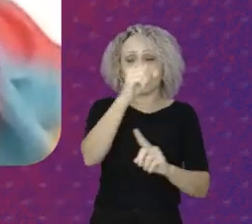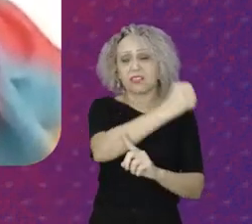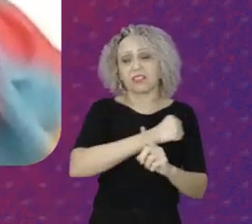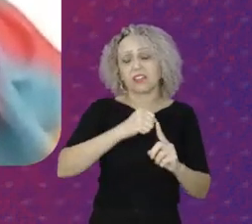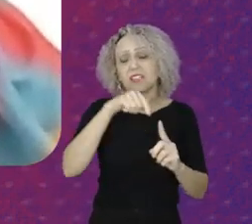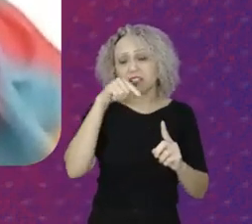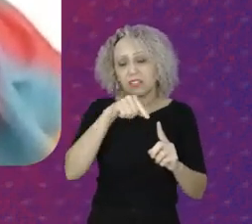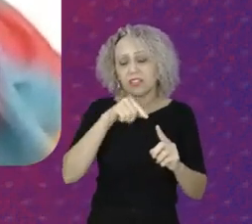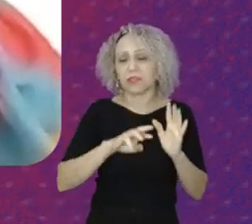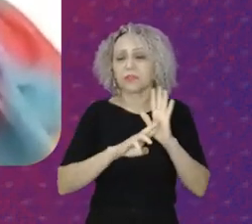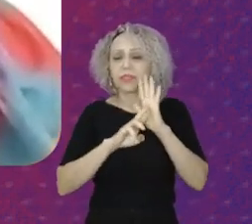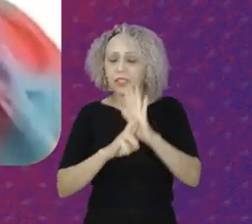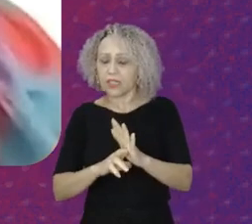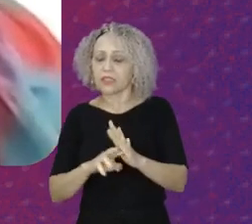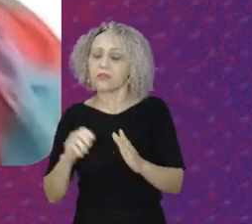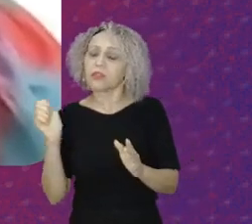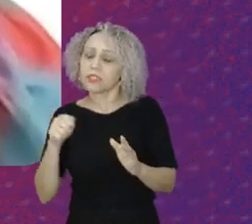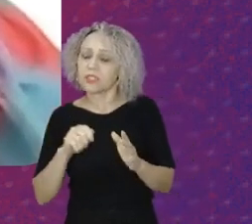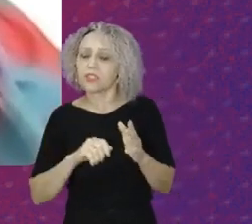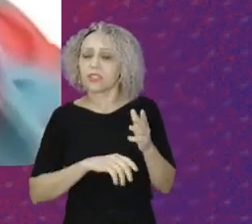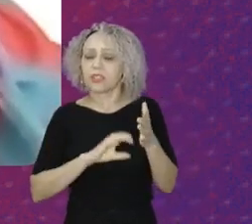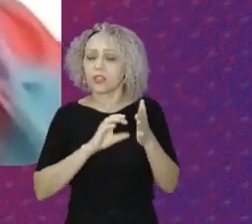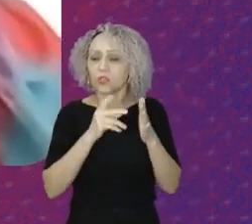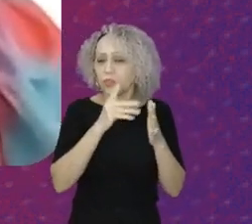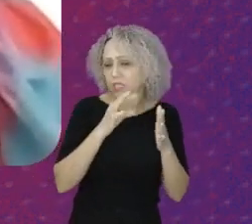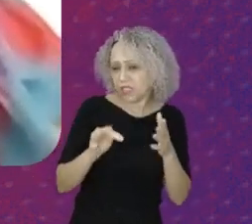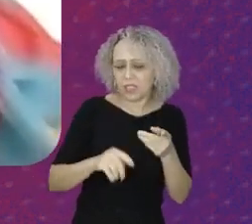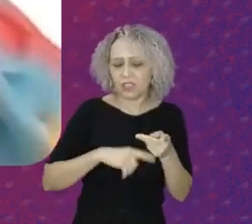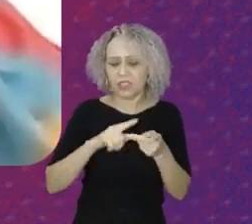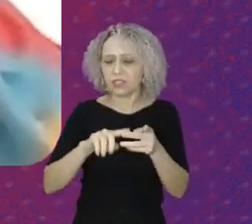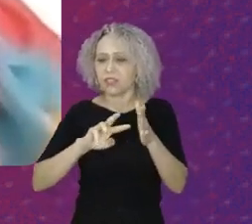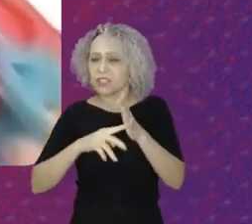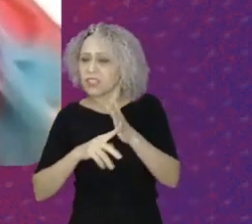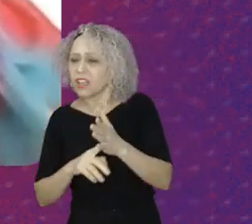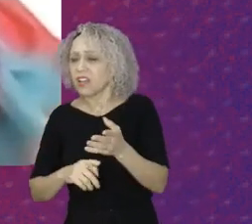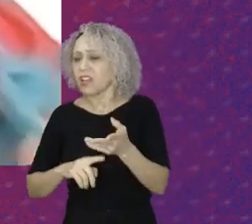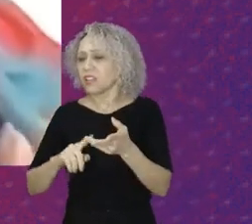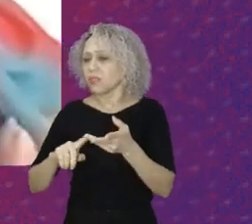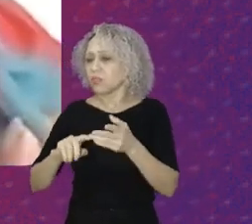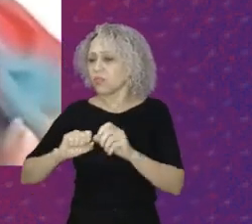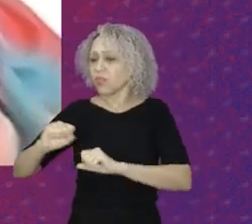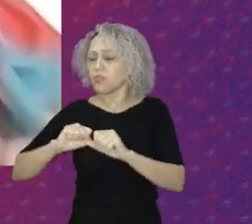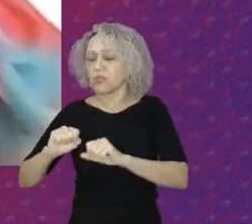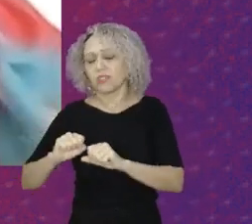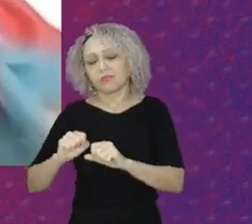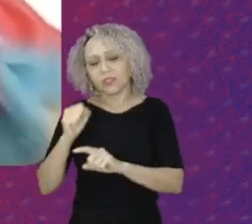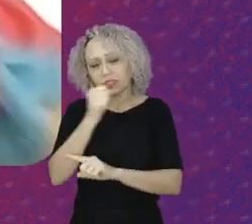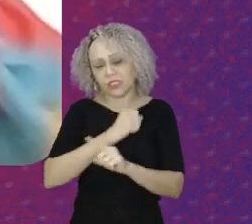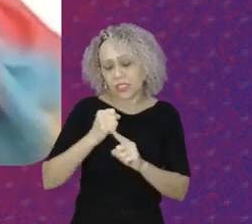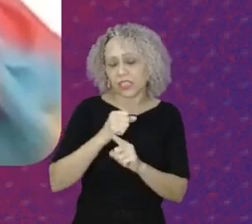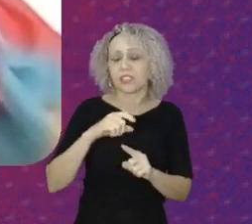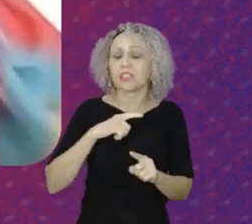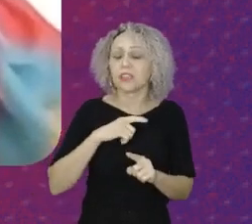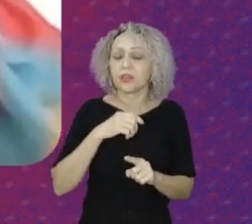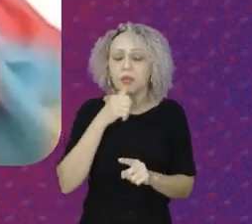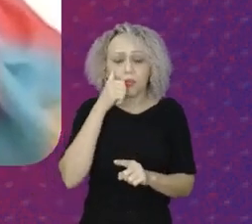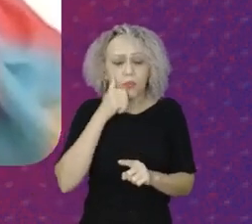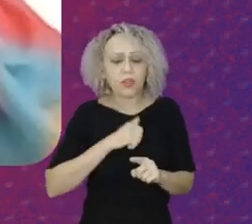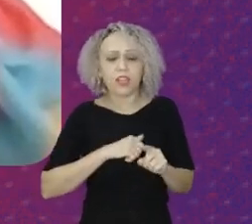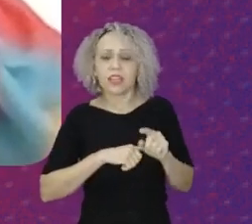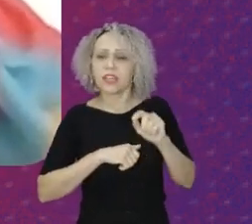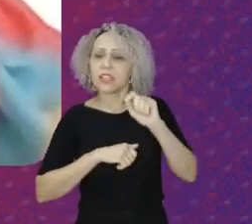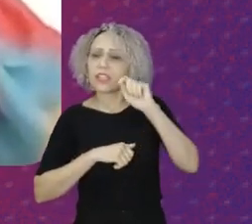no PT, no sindicato, nos movimentos sociais, em todos os lugares, mulheres negras no